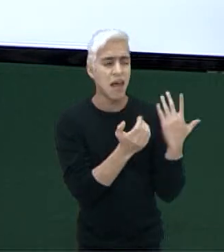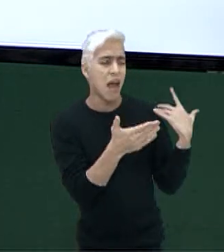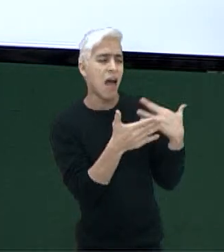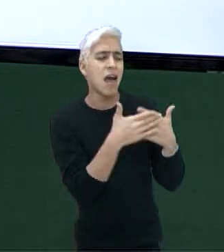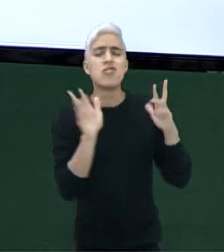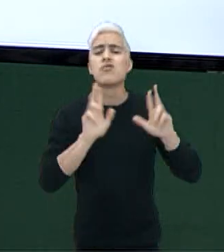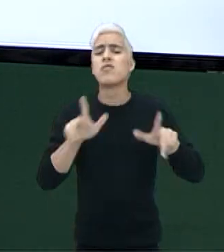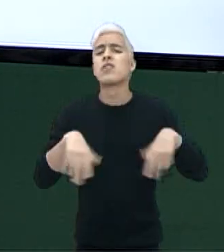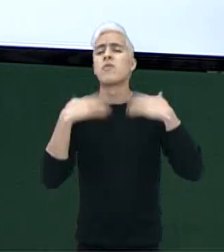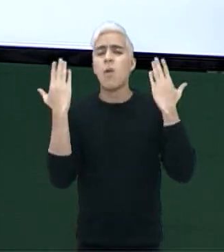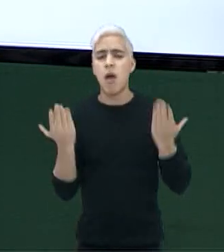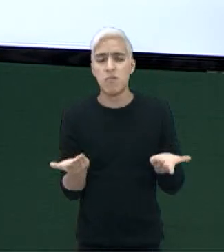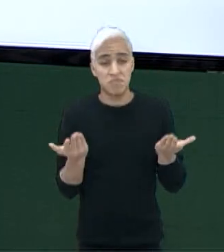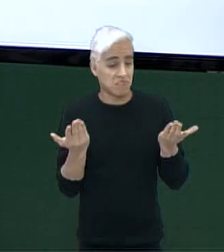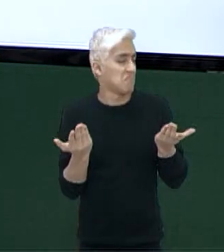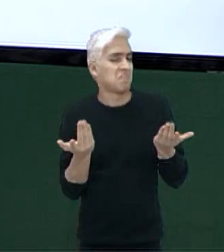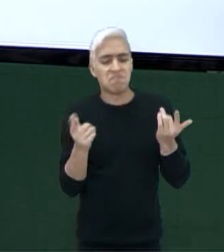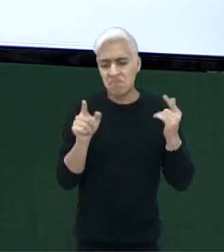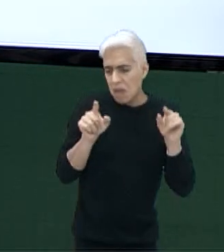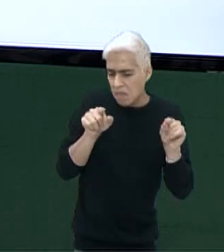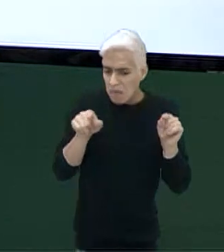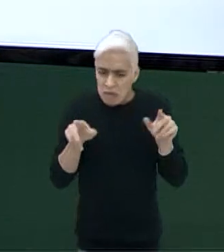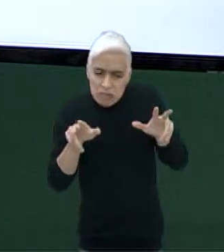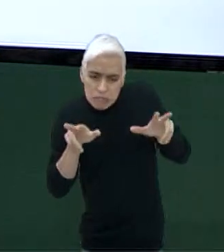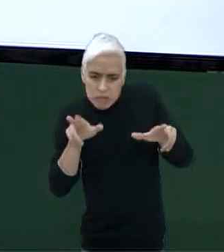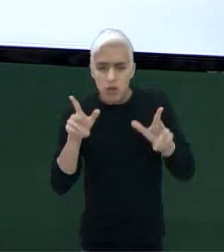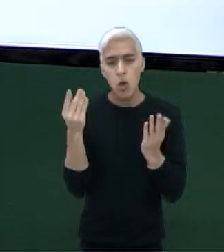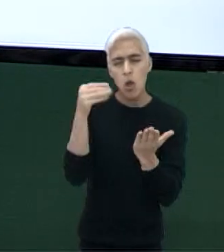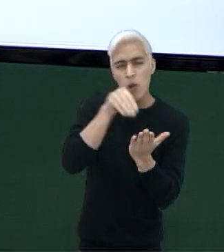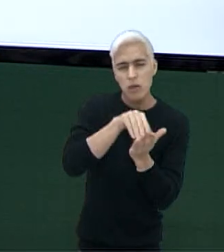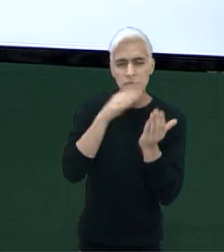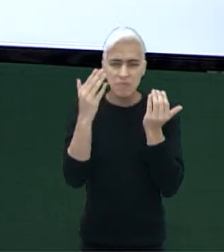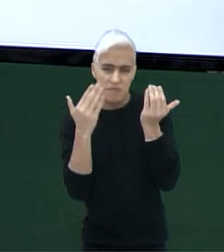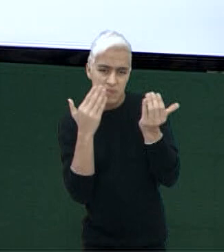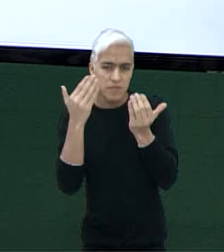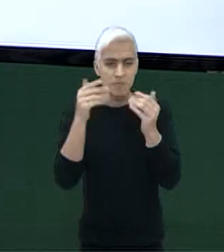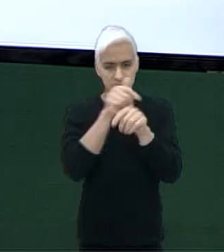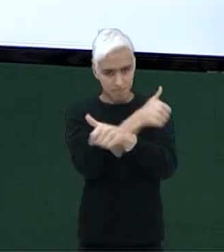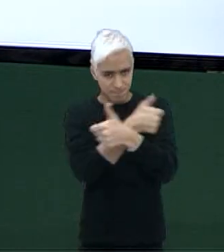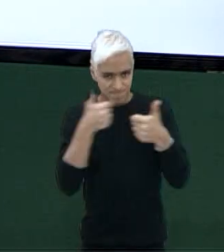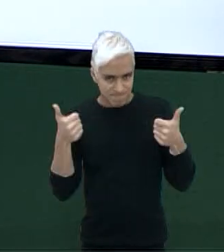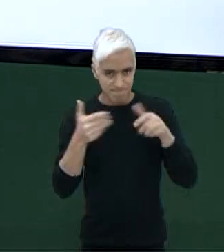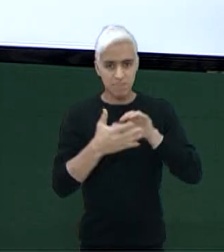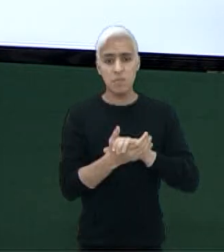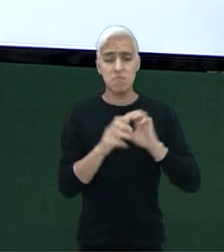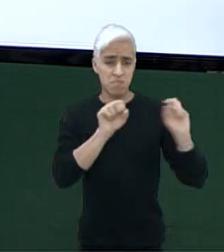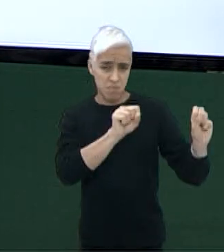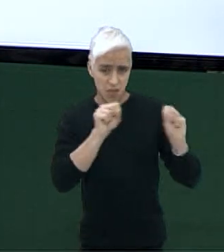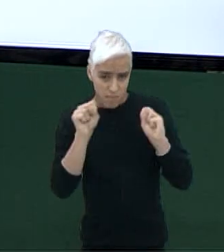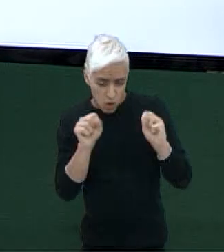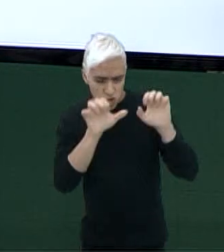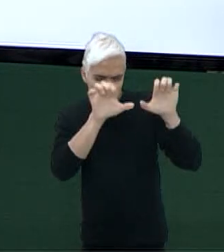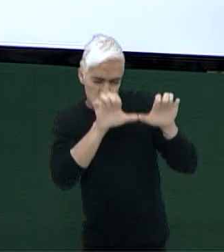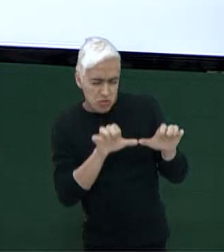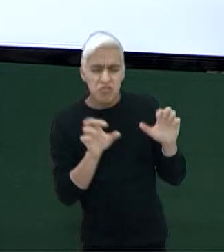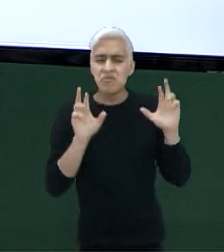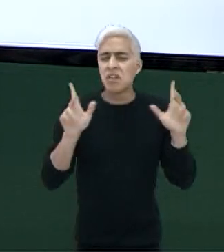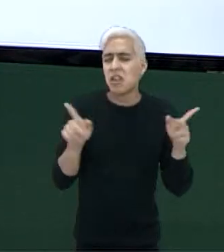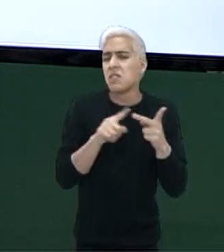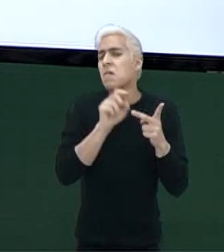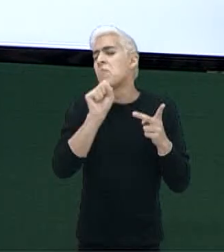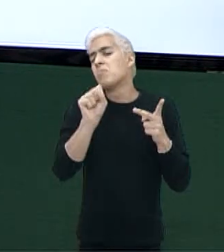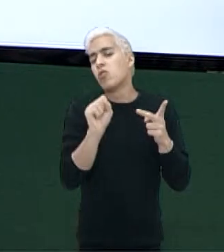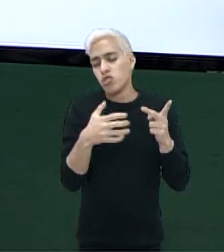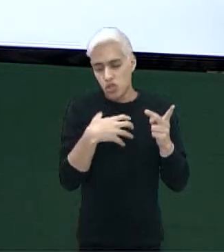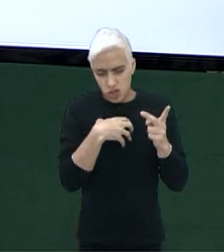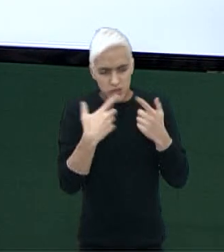aula, né? Então, o que tem de diferente? Marcar aí, fazer essas marcas aí, tá? Pode ser na estrutura, pode ser também